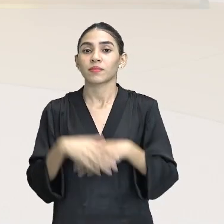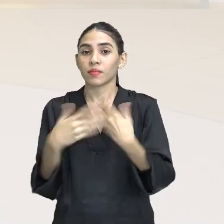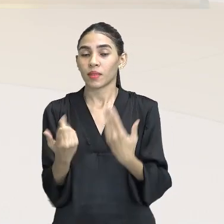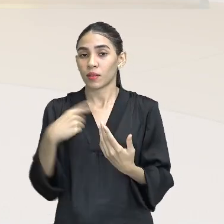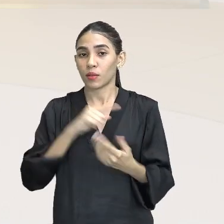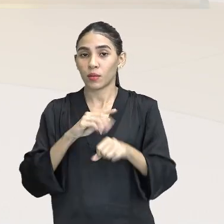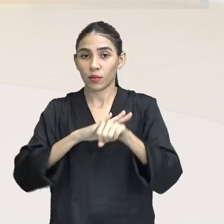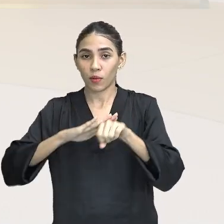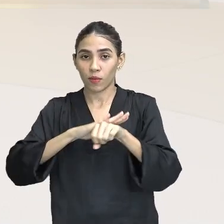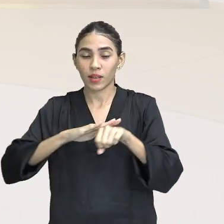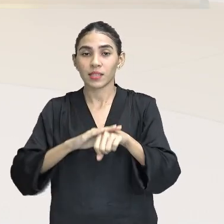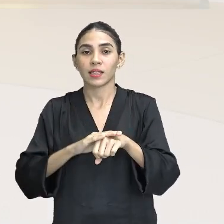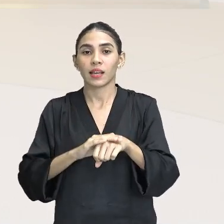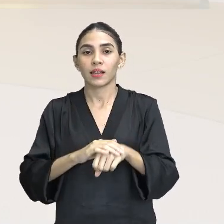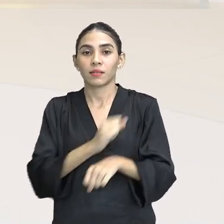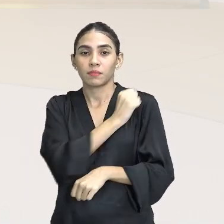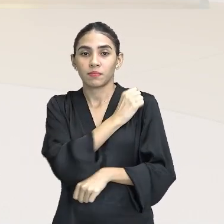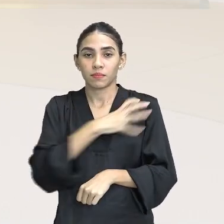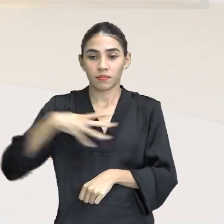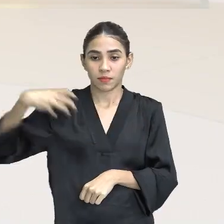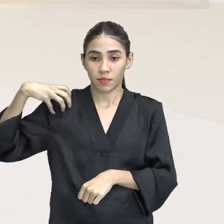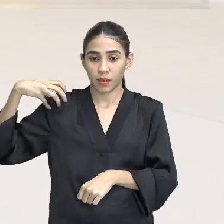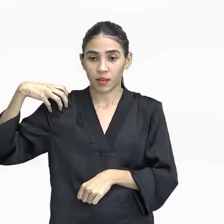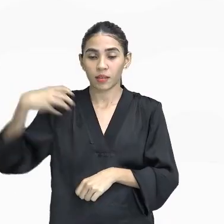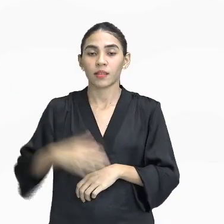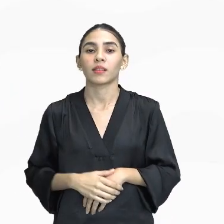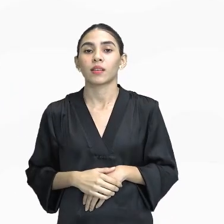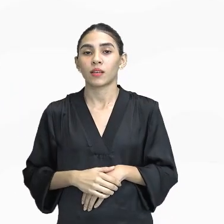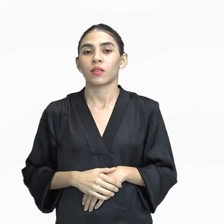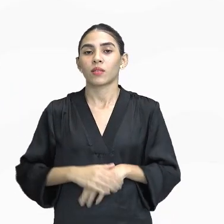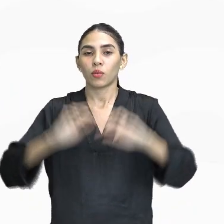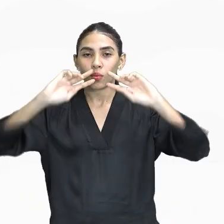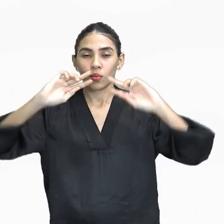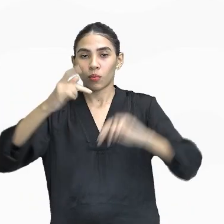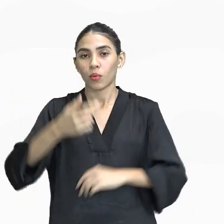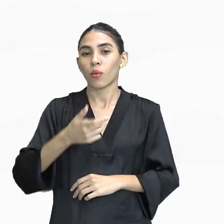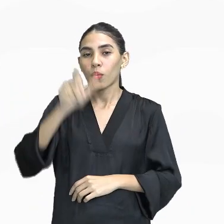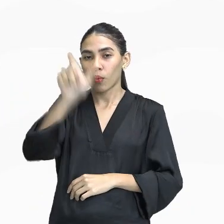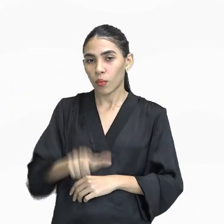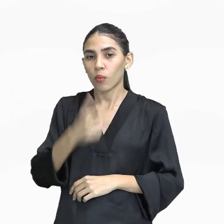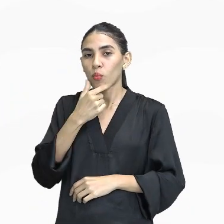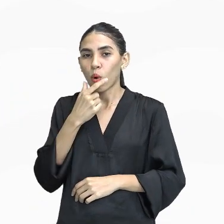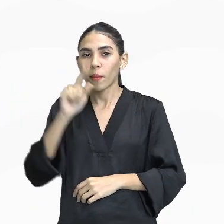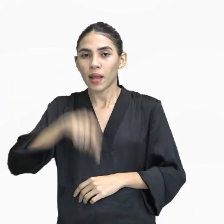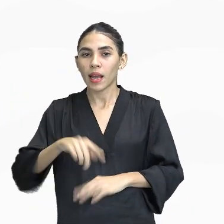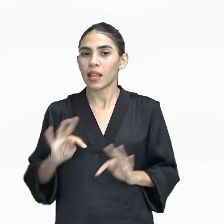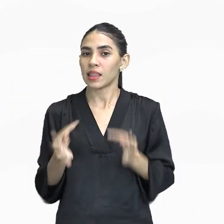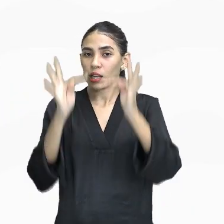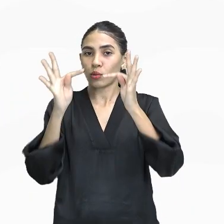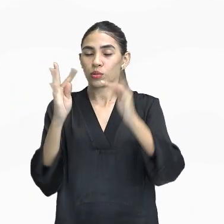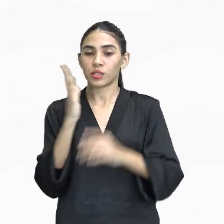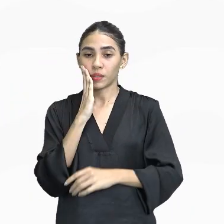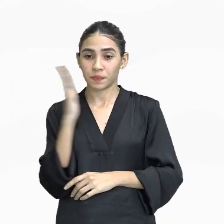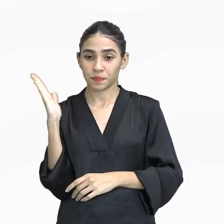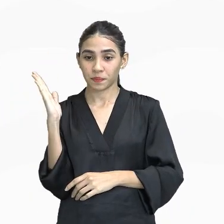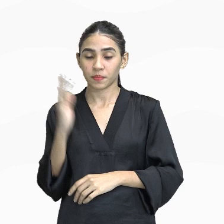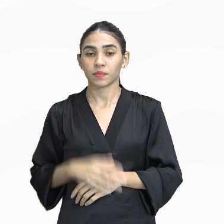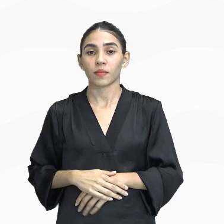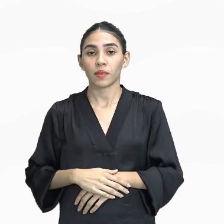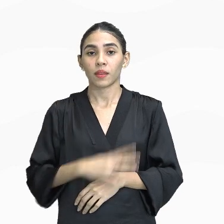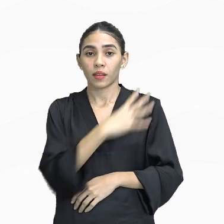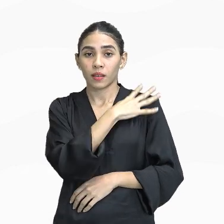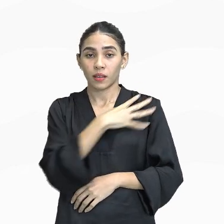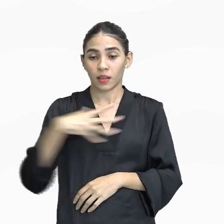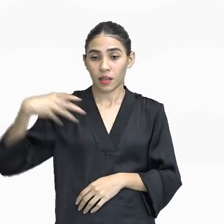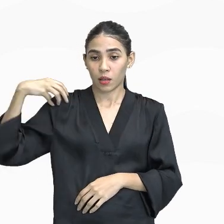vamos conversar sobre Aristóteles logo no início, que ele diz que o homem é um ser tecnológico, tá? Mas Aristóteles, ele